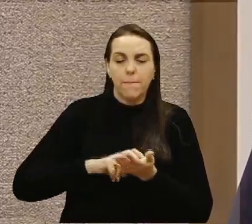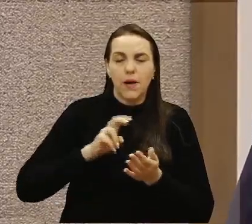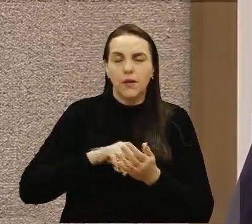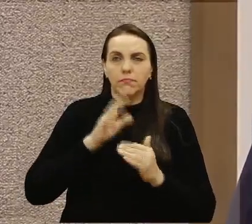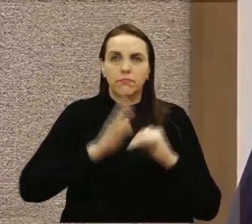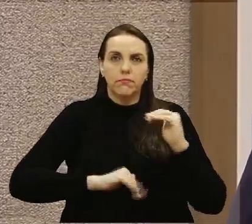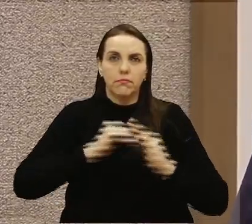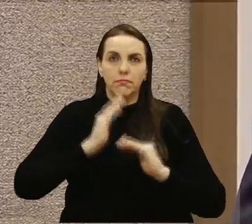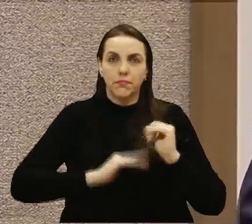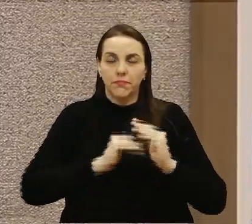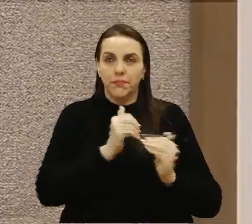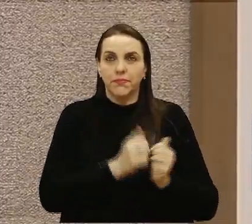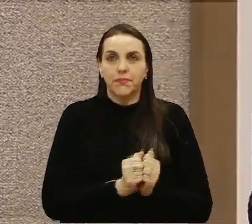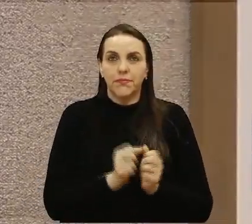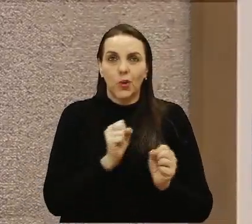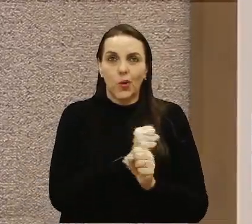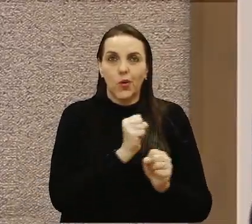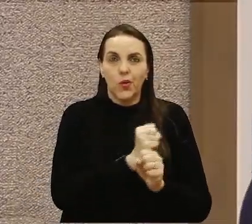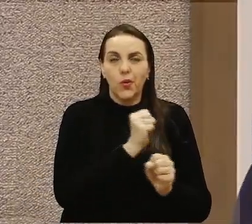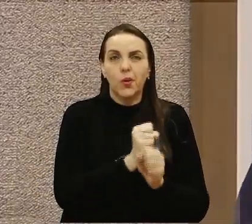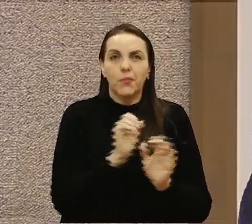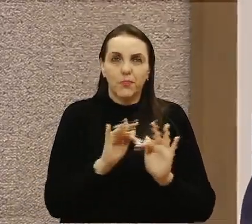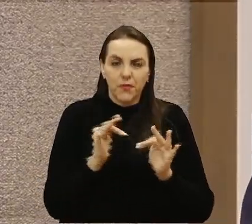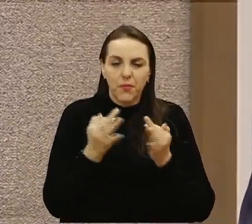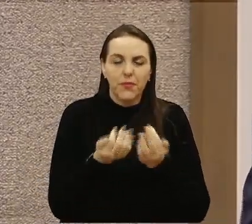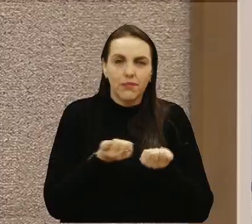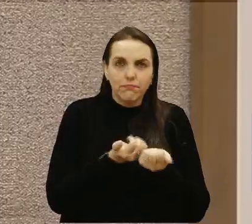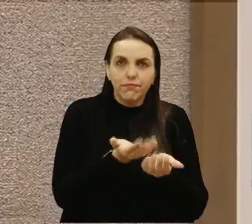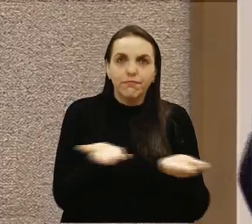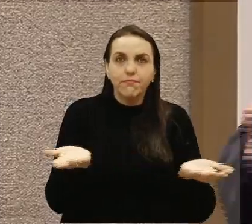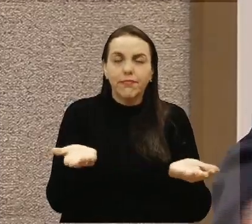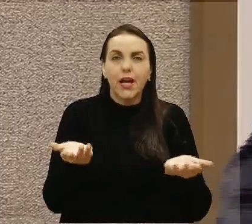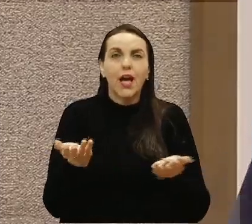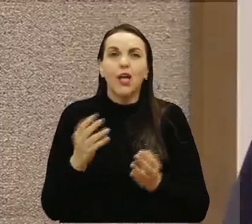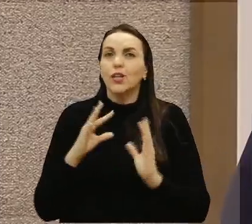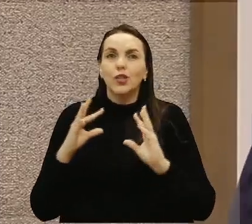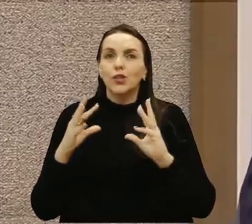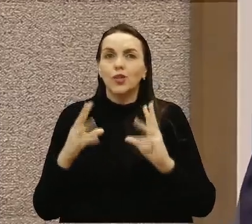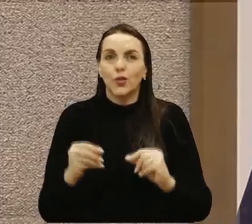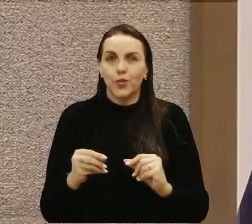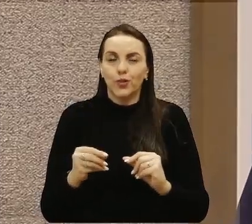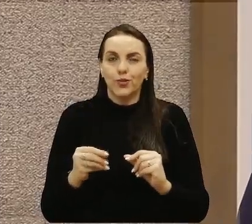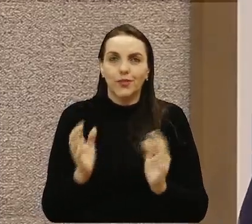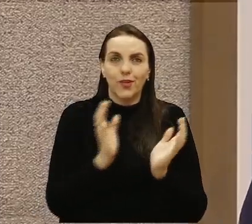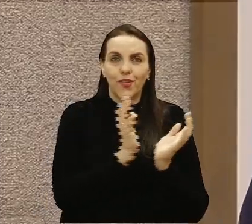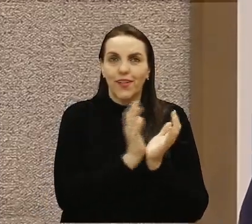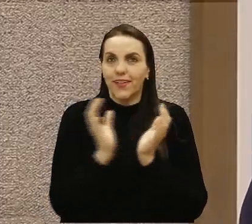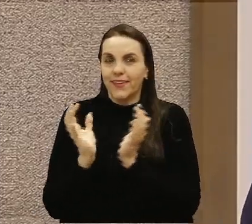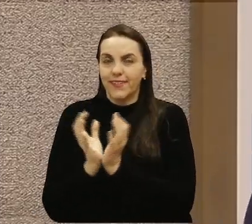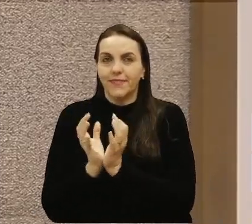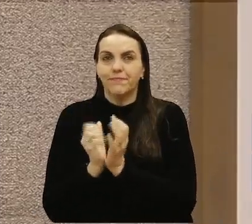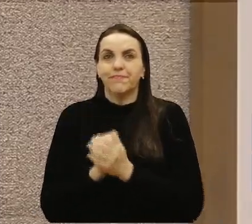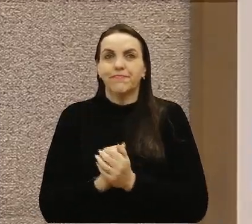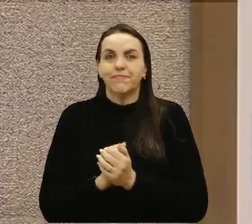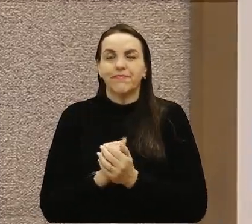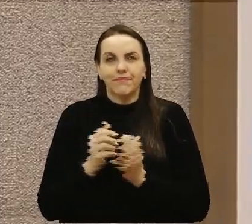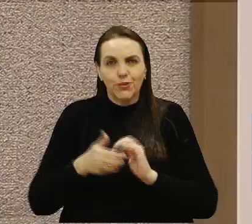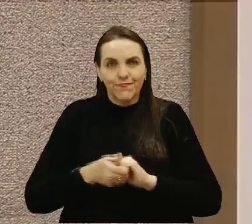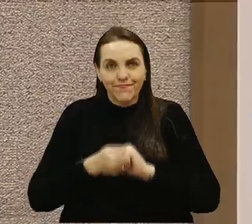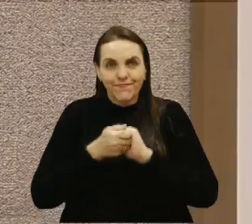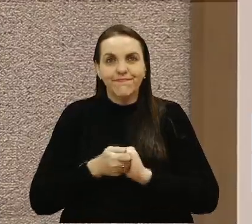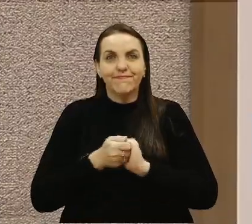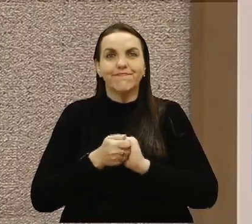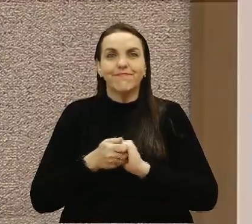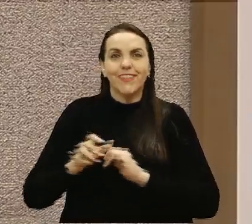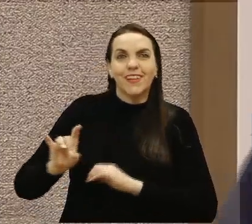que serviu a milhares de famílias. Então, a todos os colegas, meus cumprimentos, cada